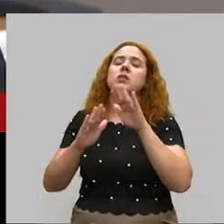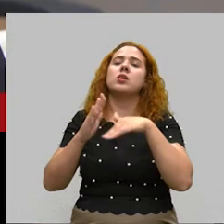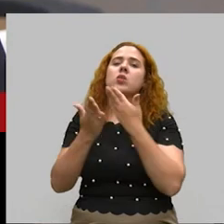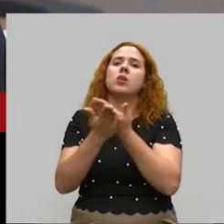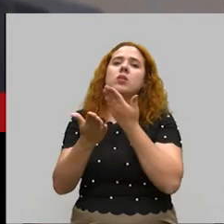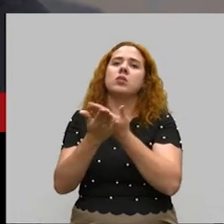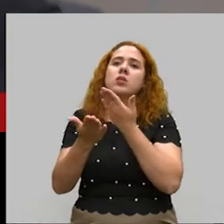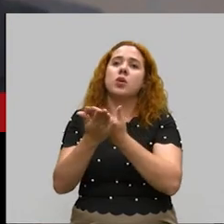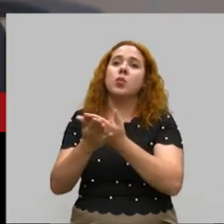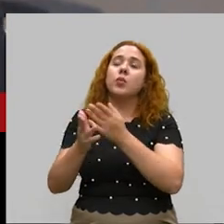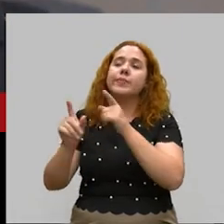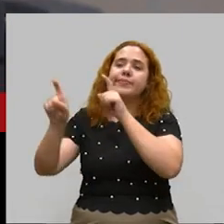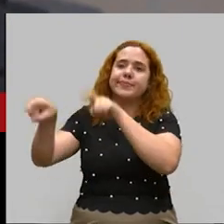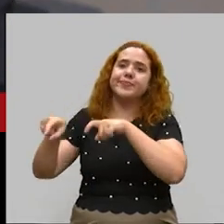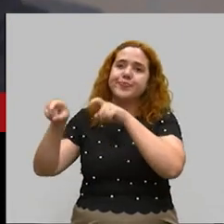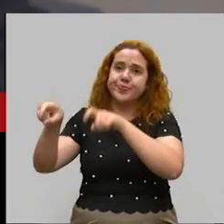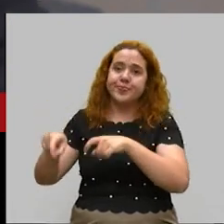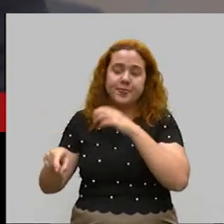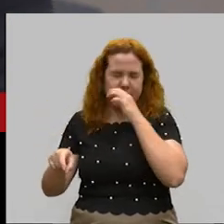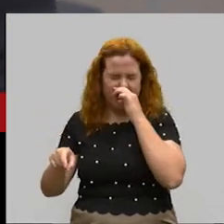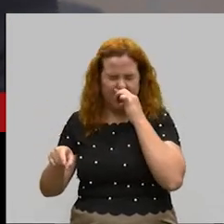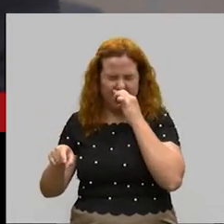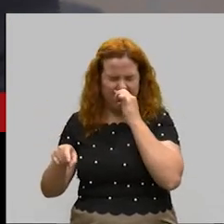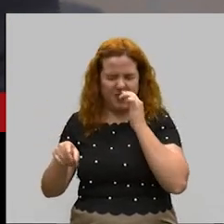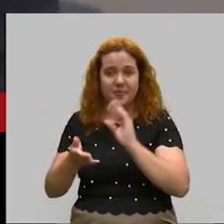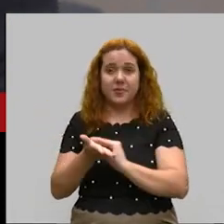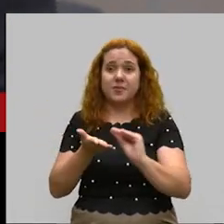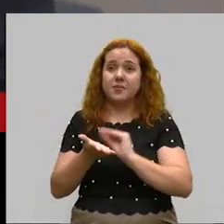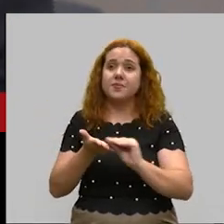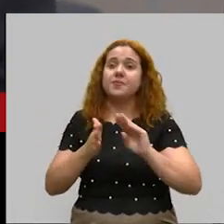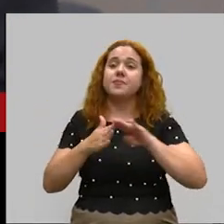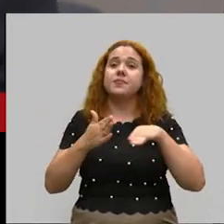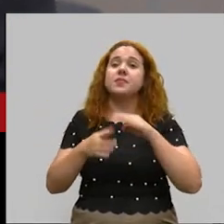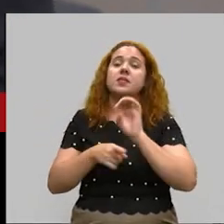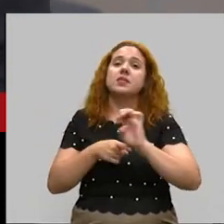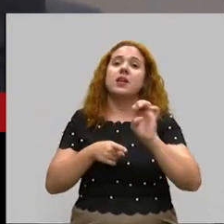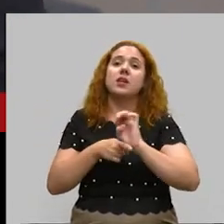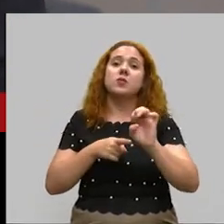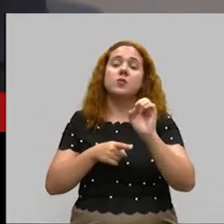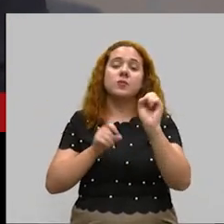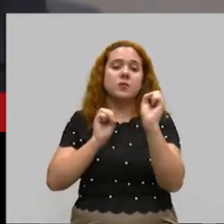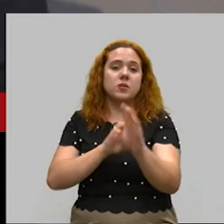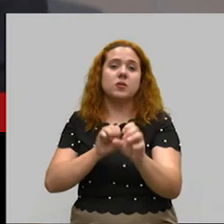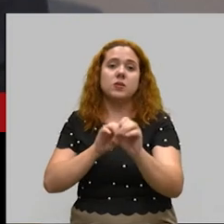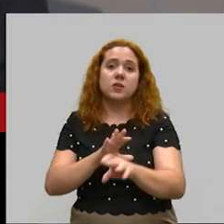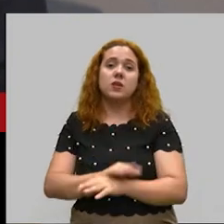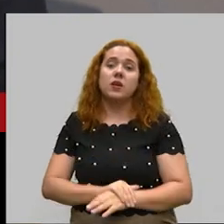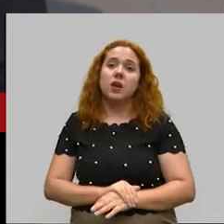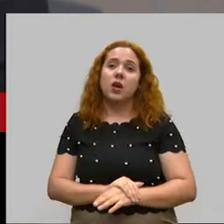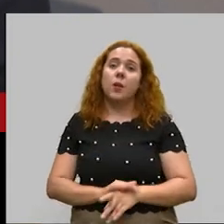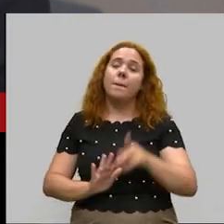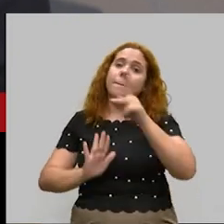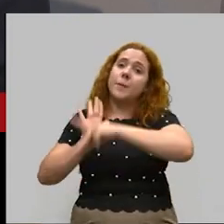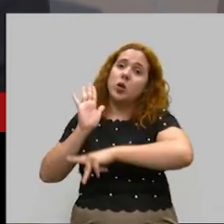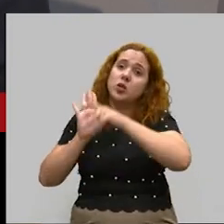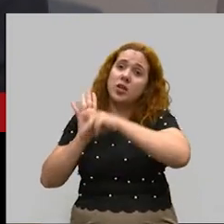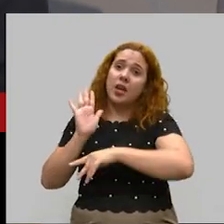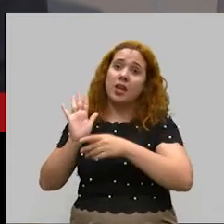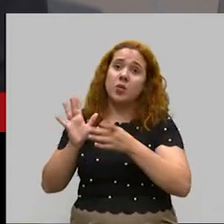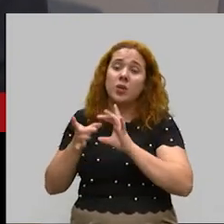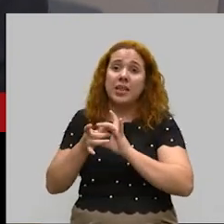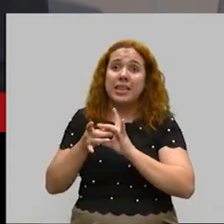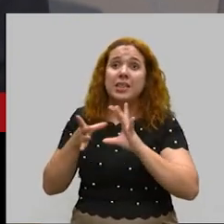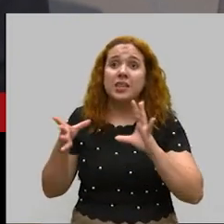da Educação o que nós entendemos é que o projeto tá livre para poder receber todas